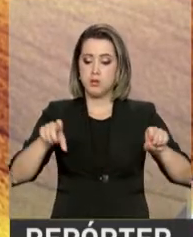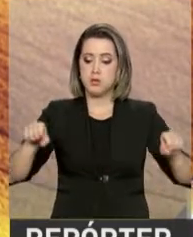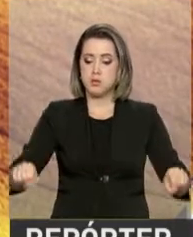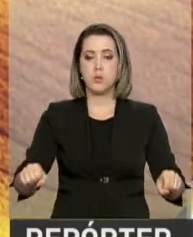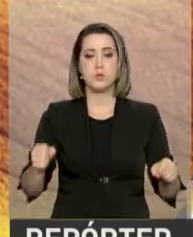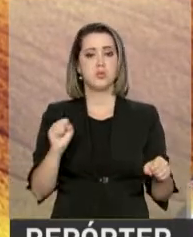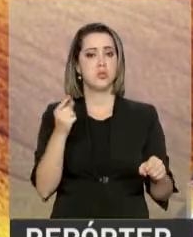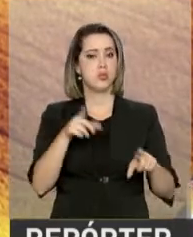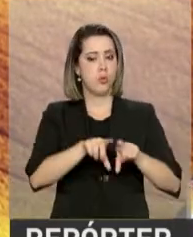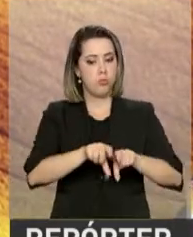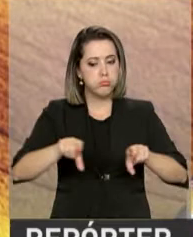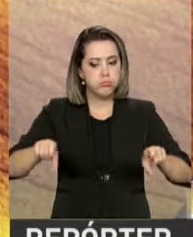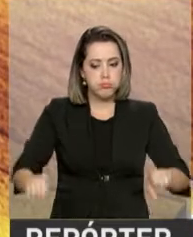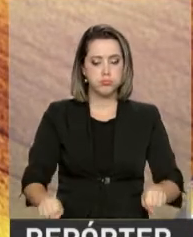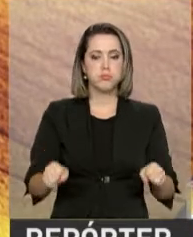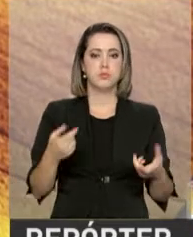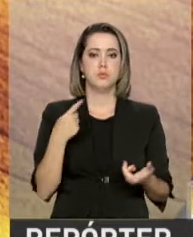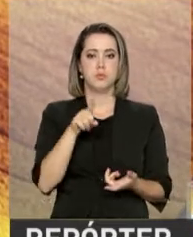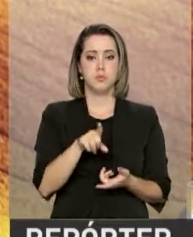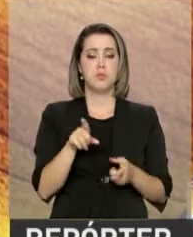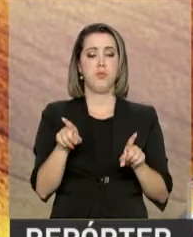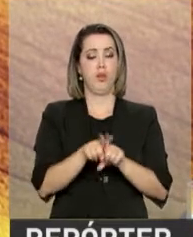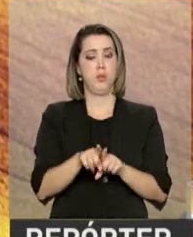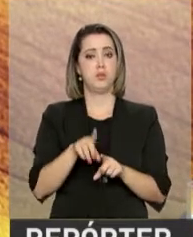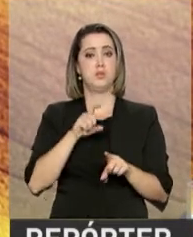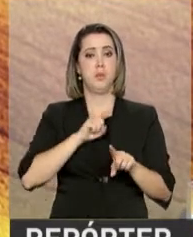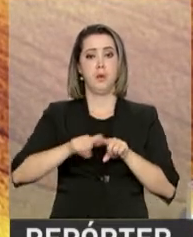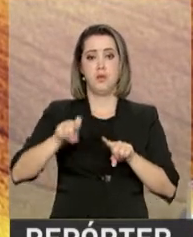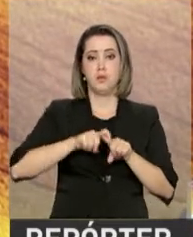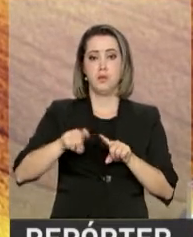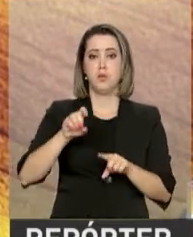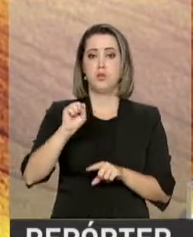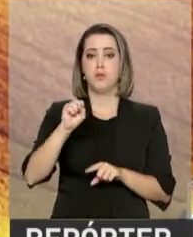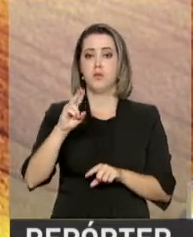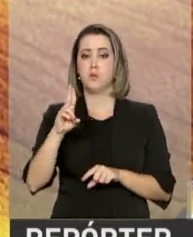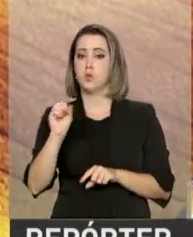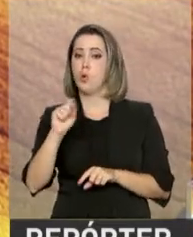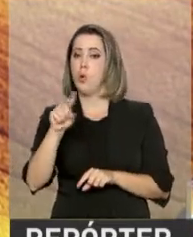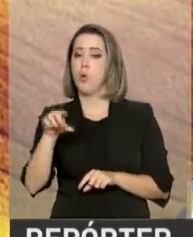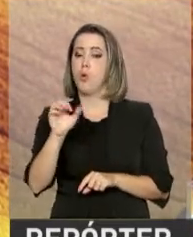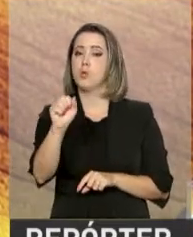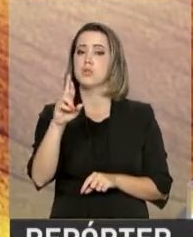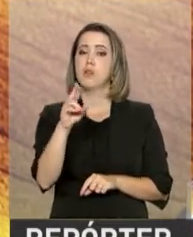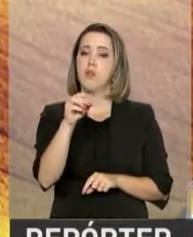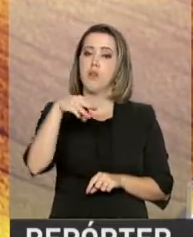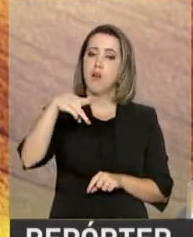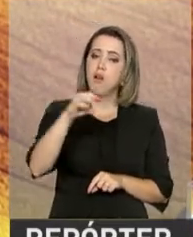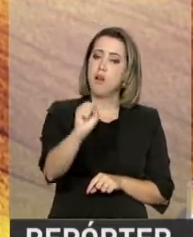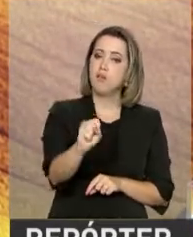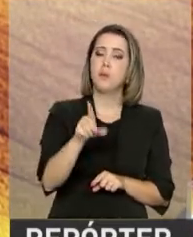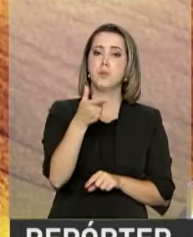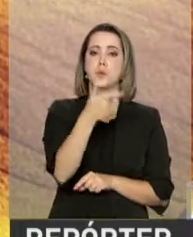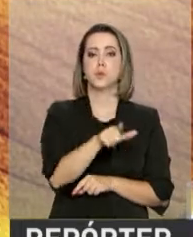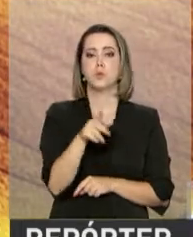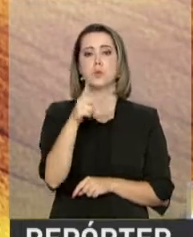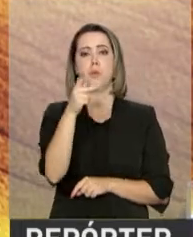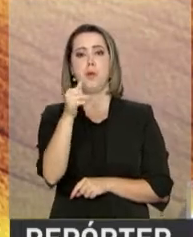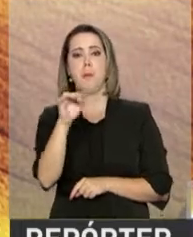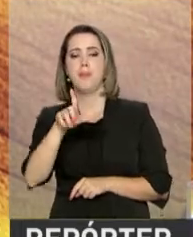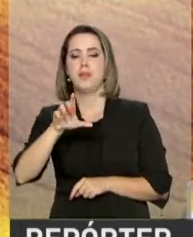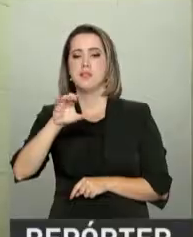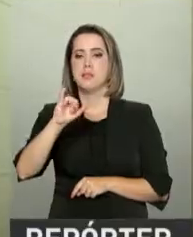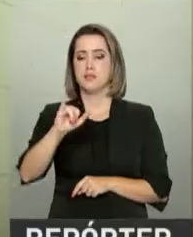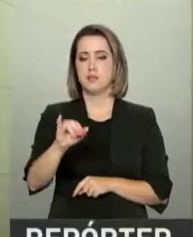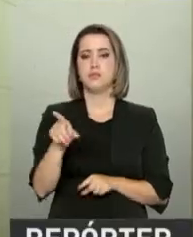foram produzidos pelo frigorífico souza ramos já foram recolhidos no mercado e outro pelo frigorífico perfil também já recolhidos do